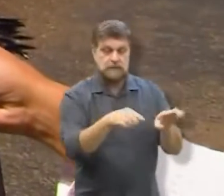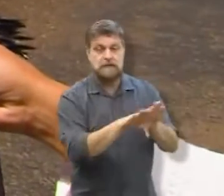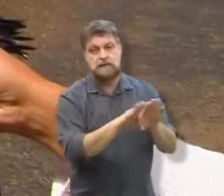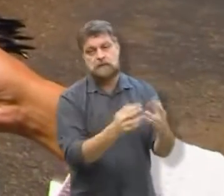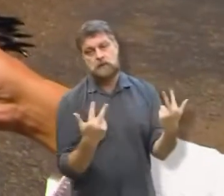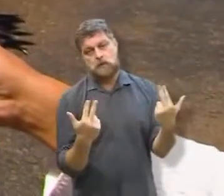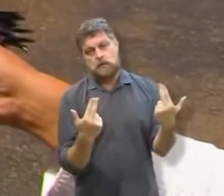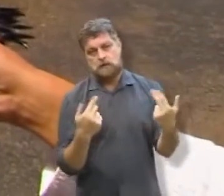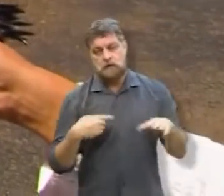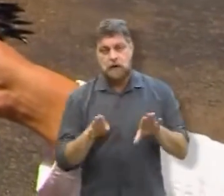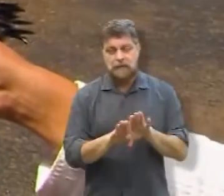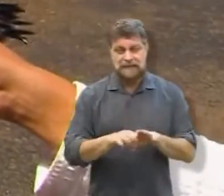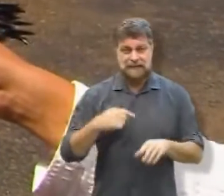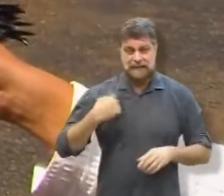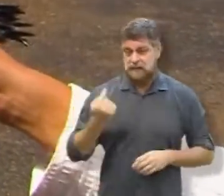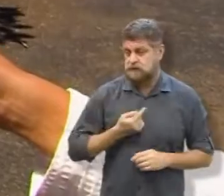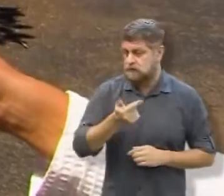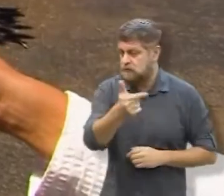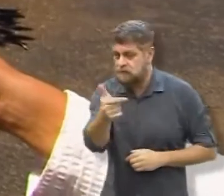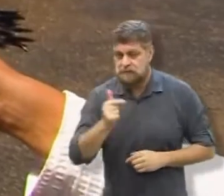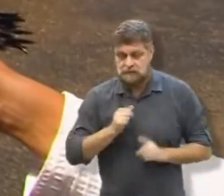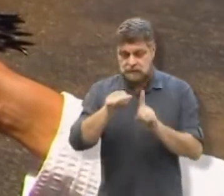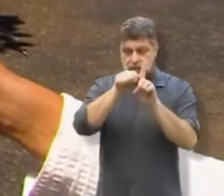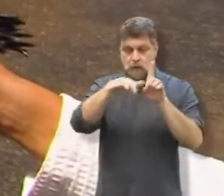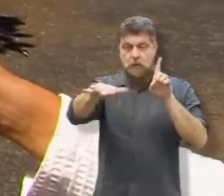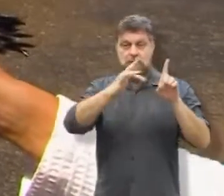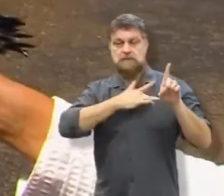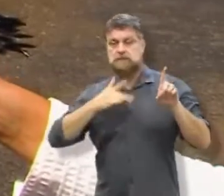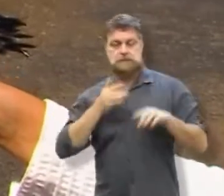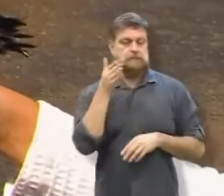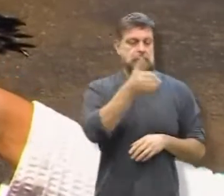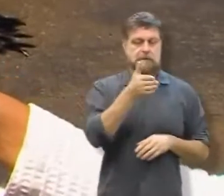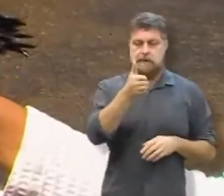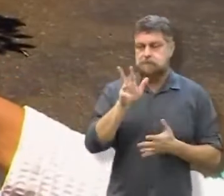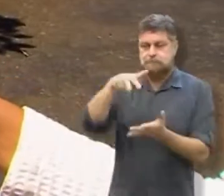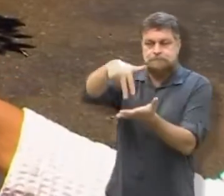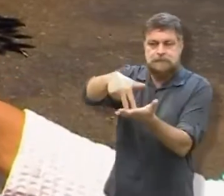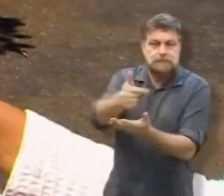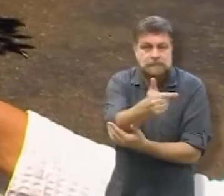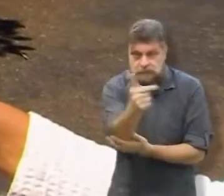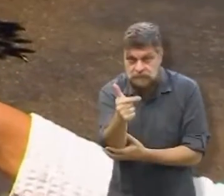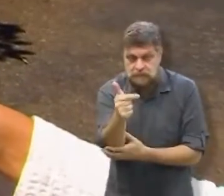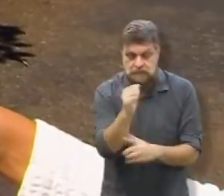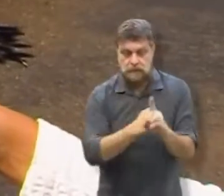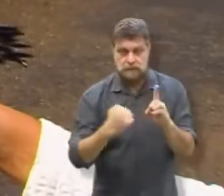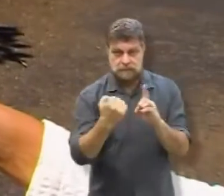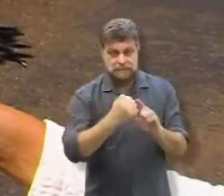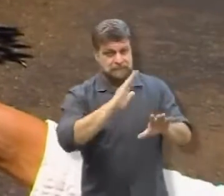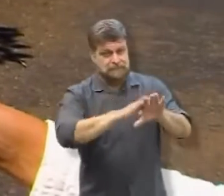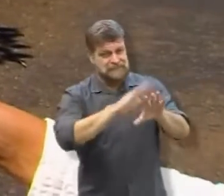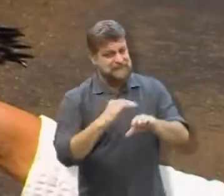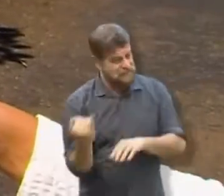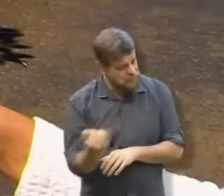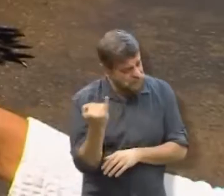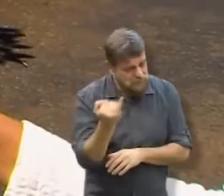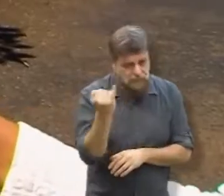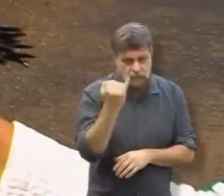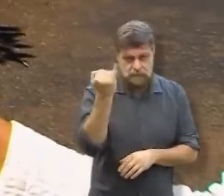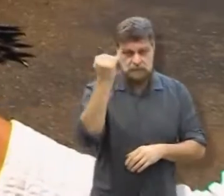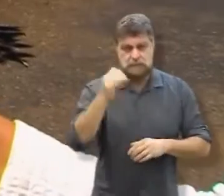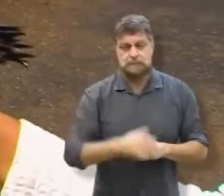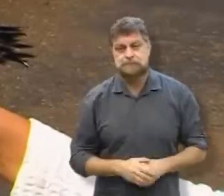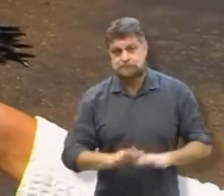sociedade também, né? Porque nem sempre a gente tem um agente de saúde em todos os lugares. Então a participação da sociedade é muito importante,